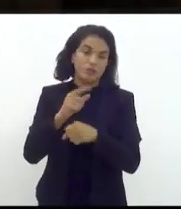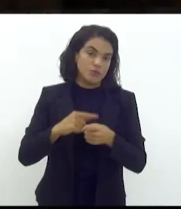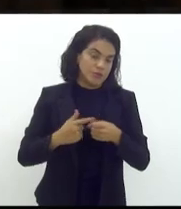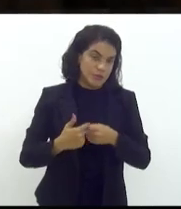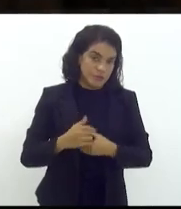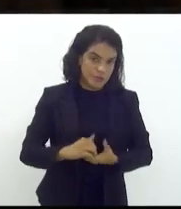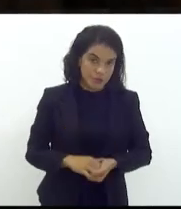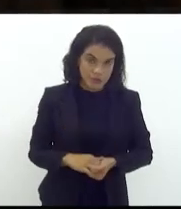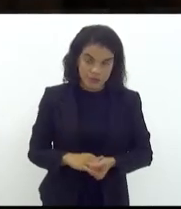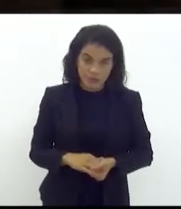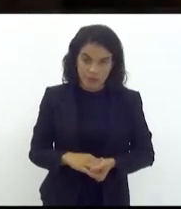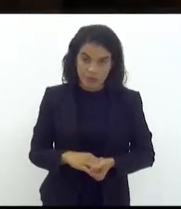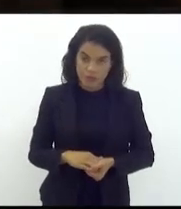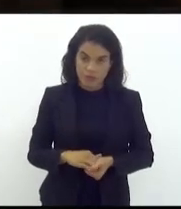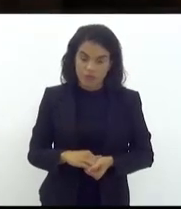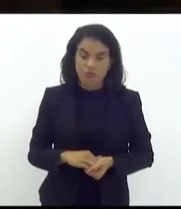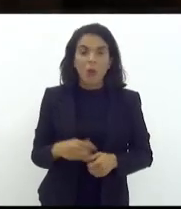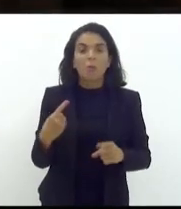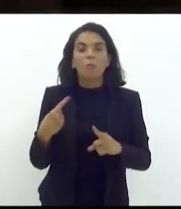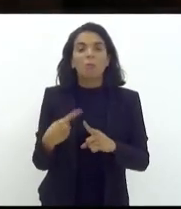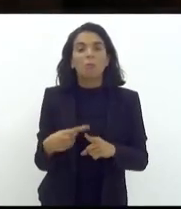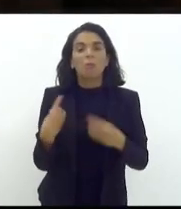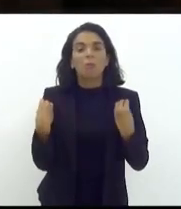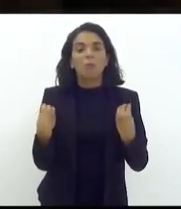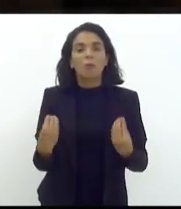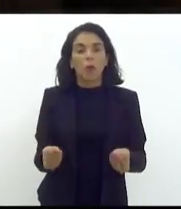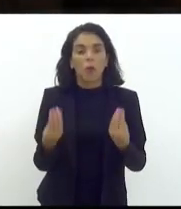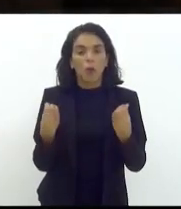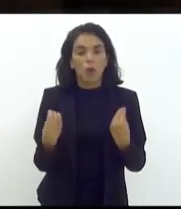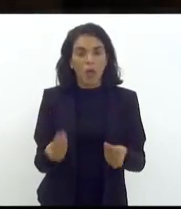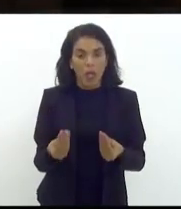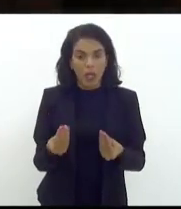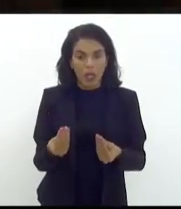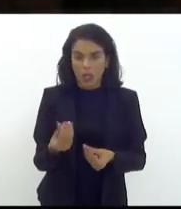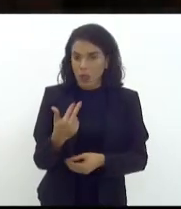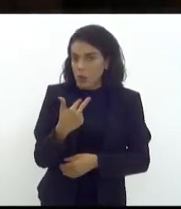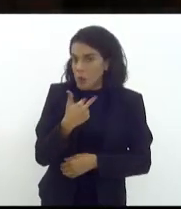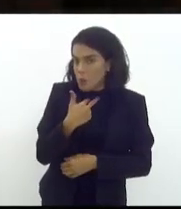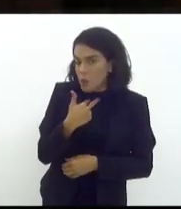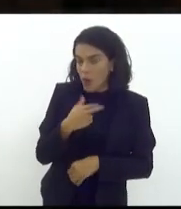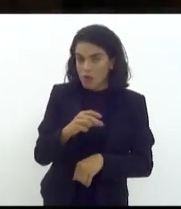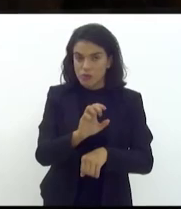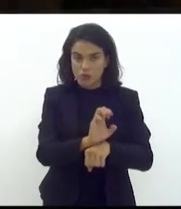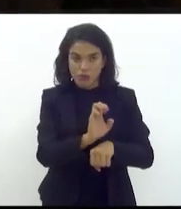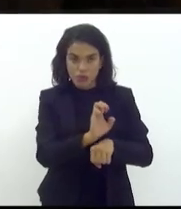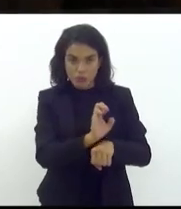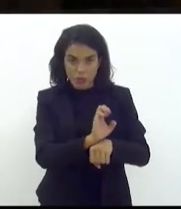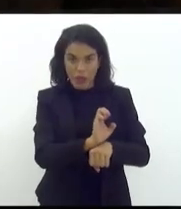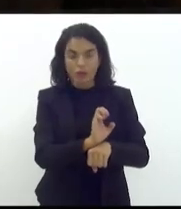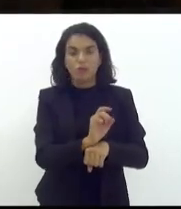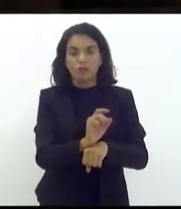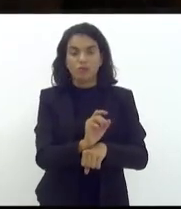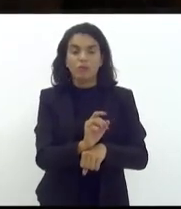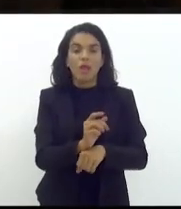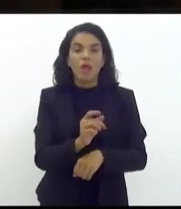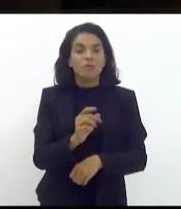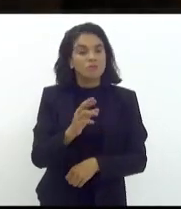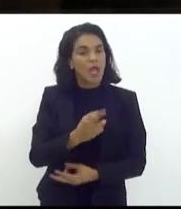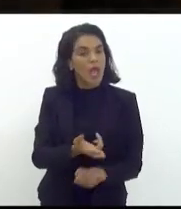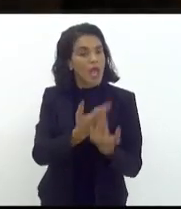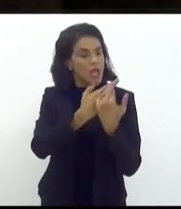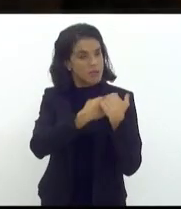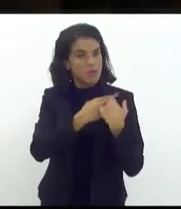municípios porque não podem os estados fazer a gestão